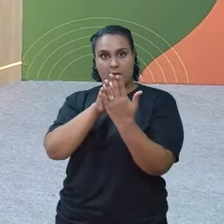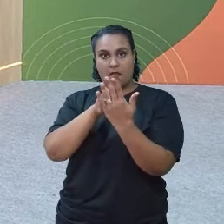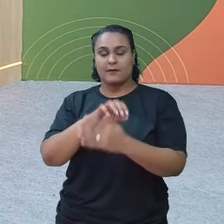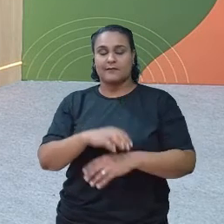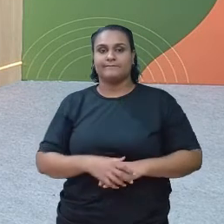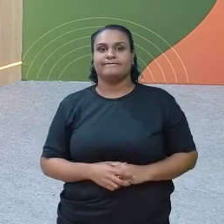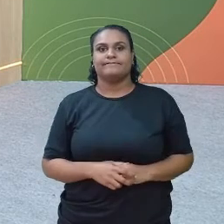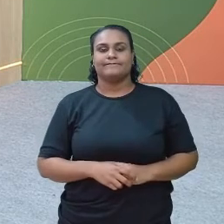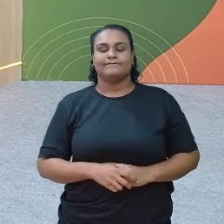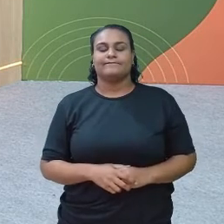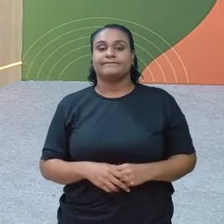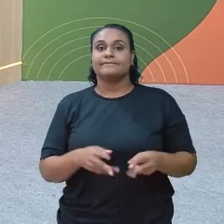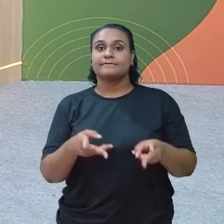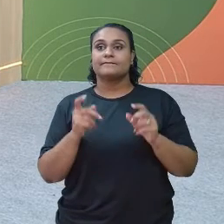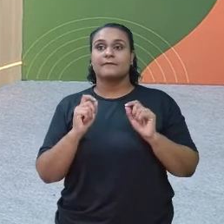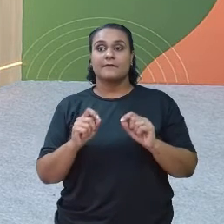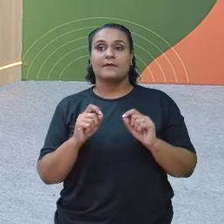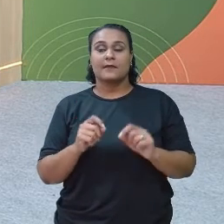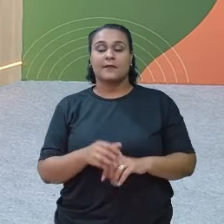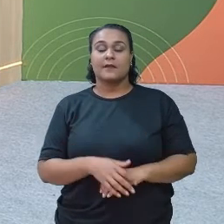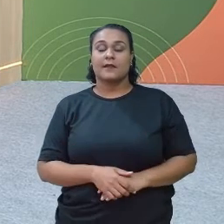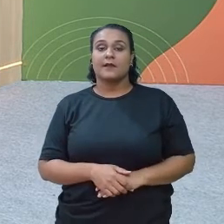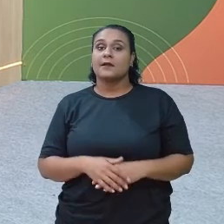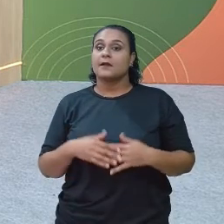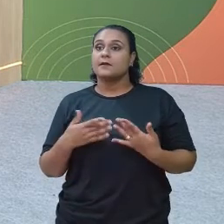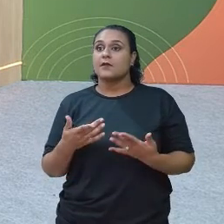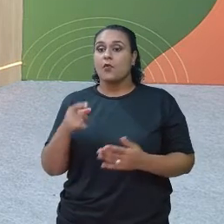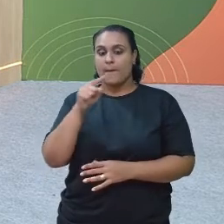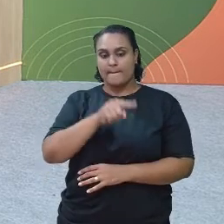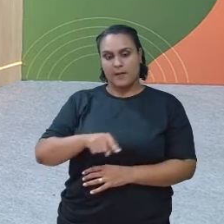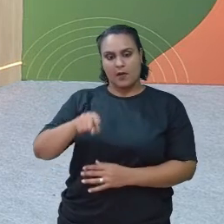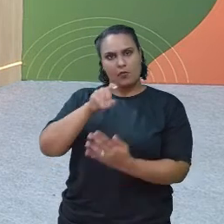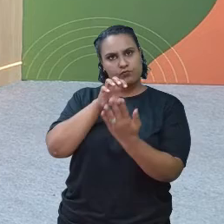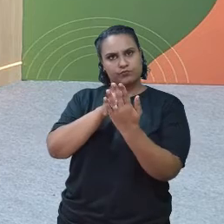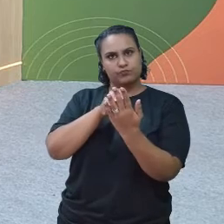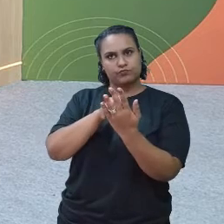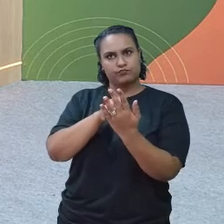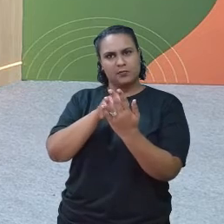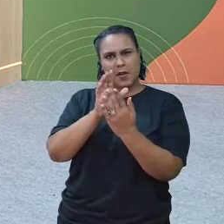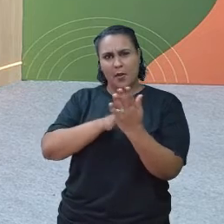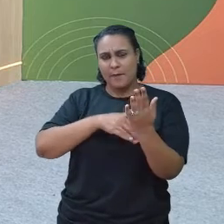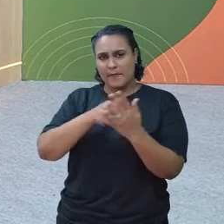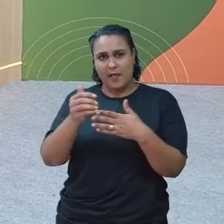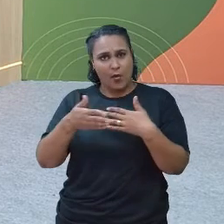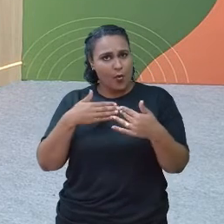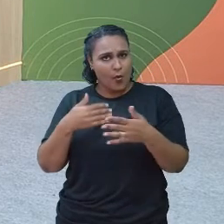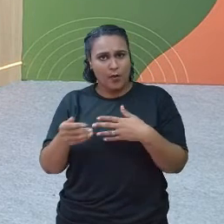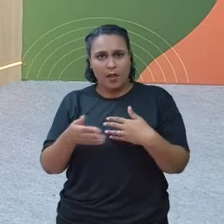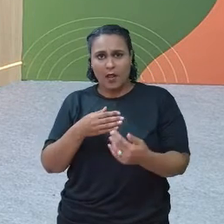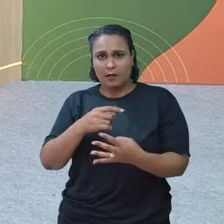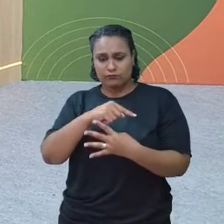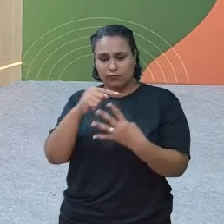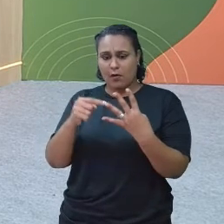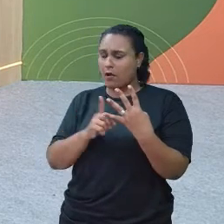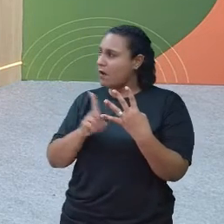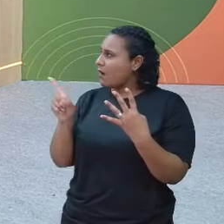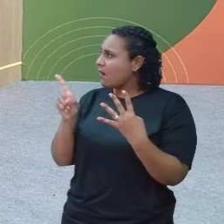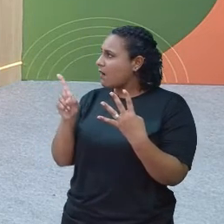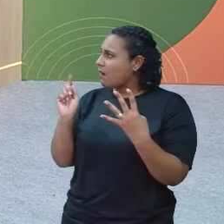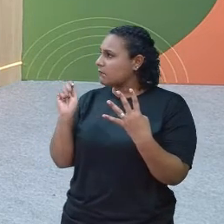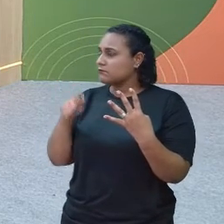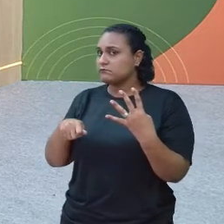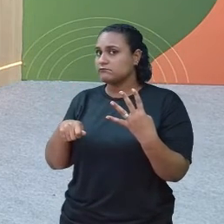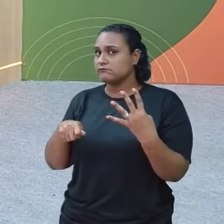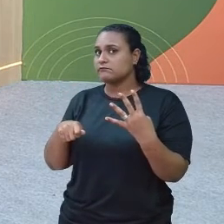certo? Então perceba o seguinte, que para essa região aqui, eu pintar qualquer uma dessas cores, eu tenho